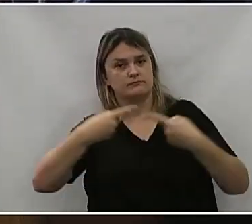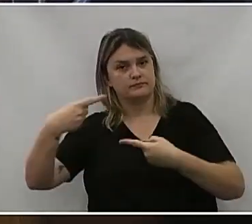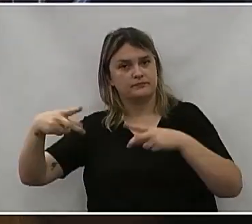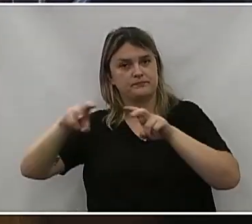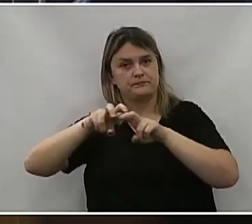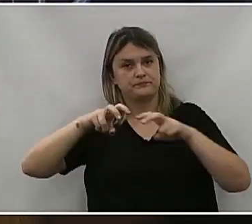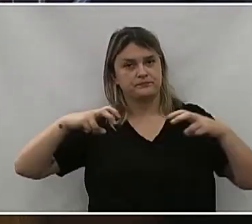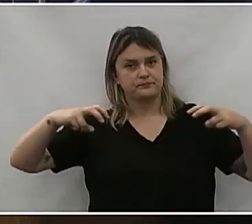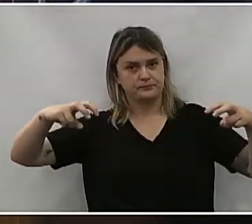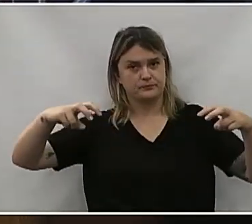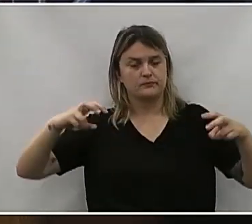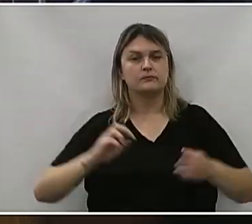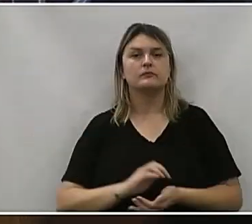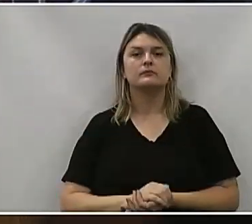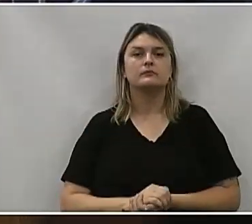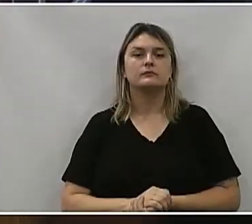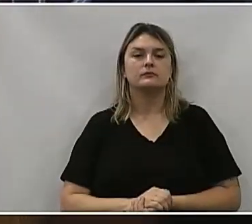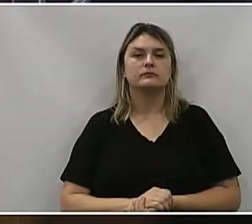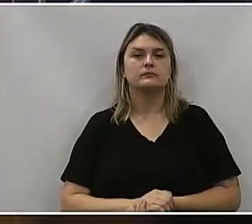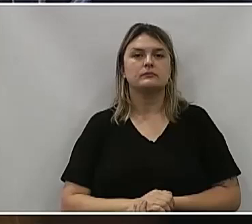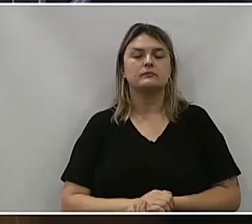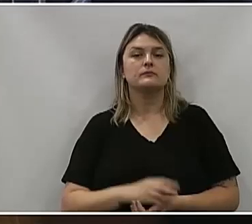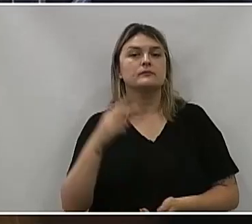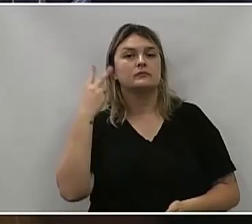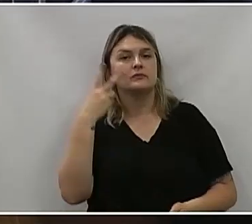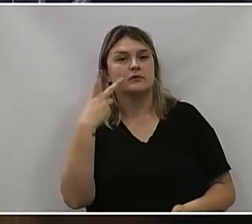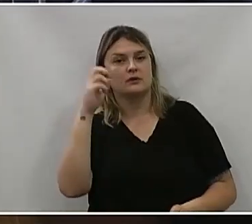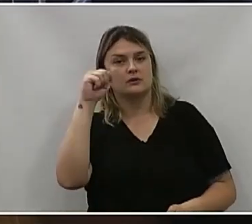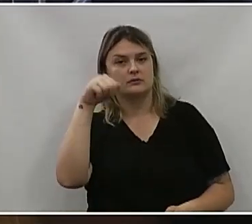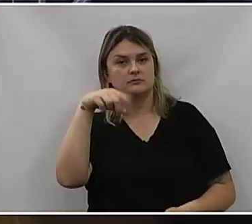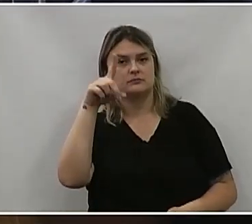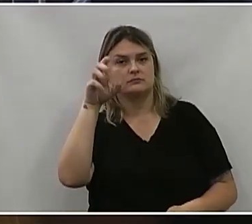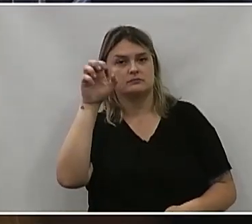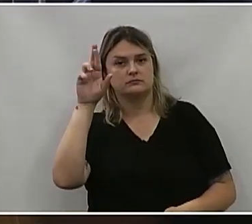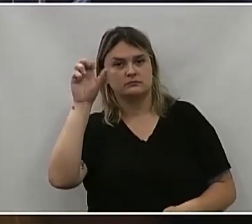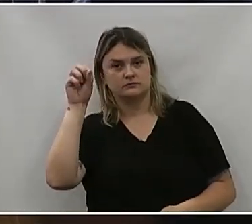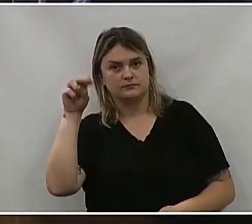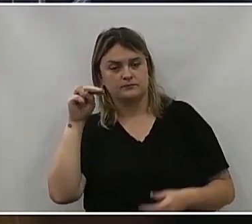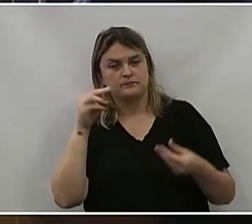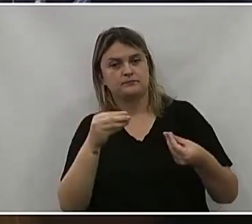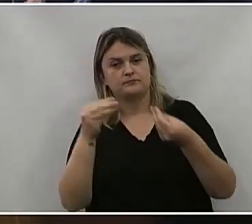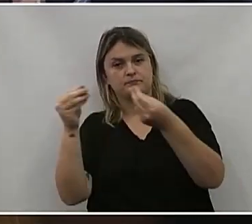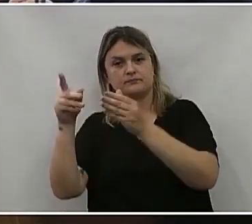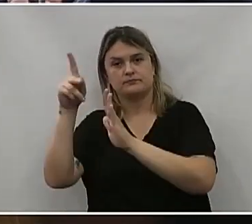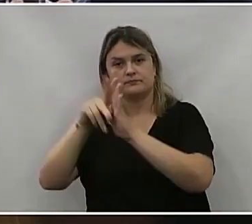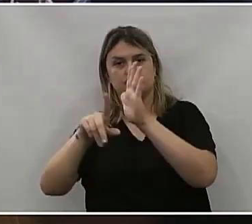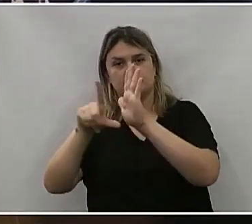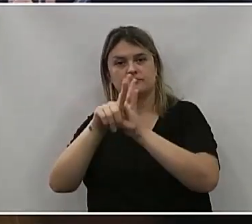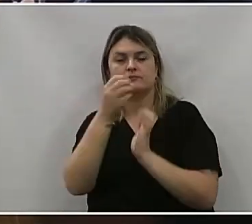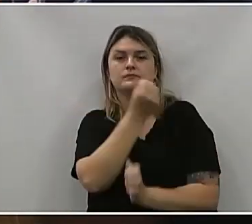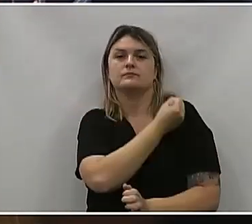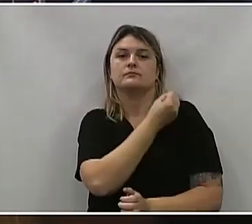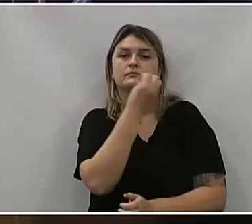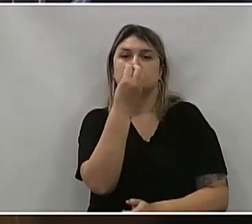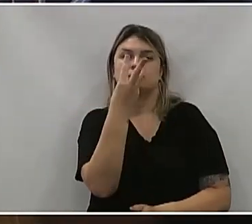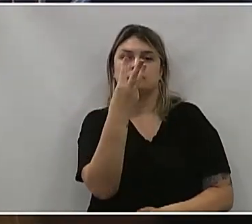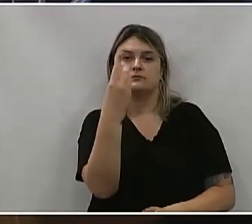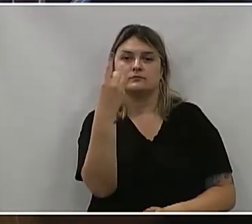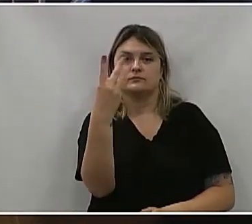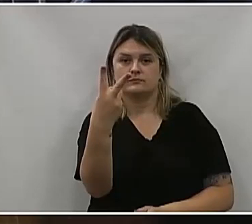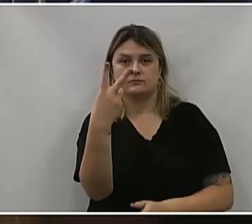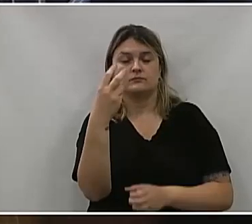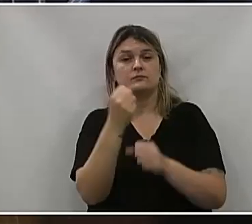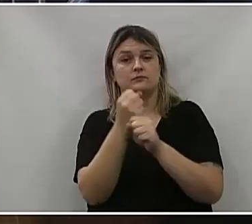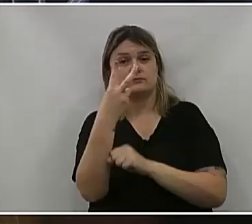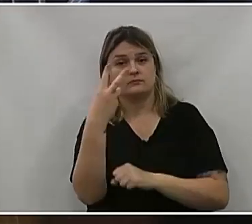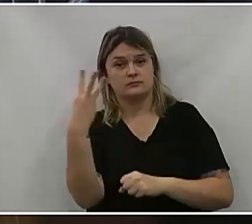do plenário. Do vereador Anderson Cripa Luiz Cardoso. Encaminha projeto de lei ordinária número 32 de